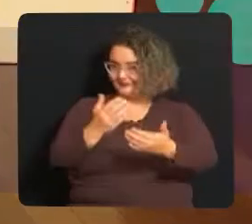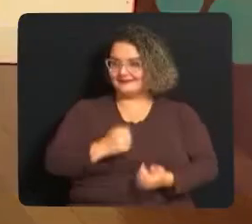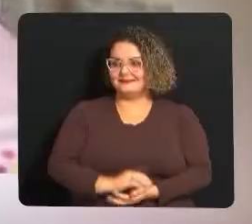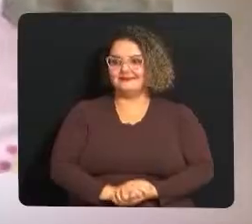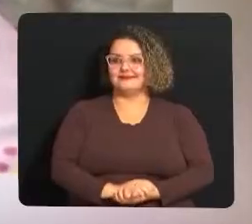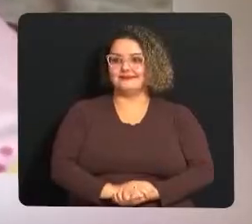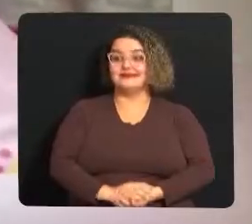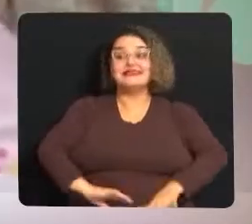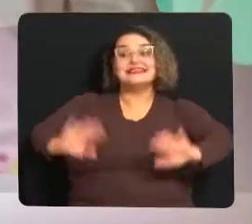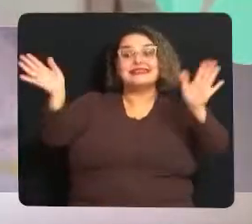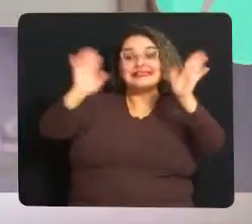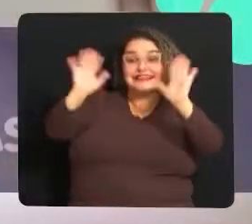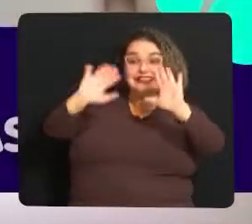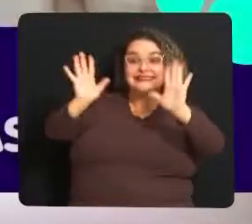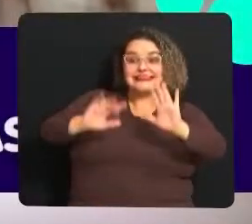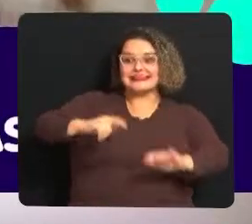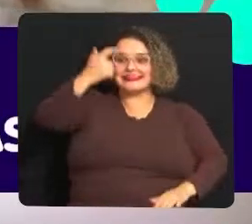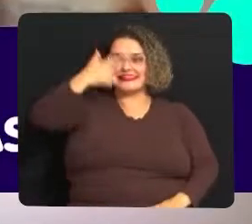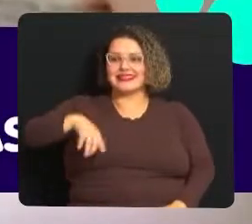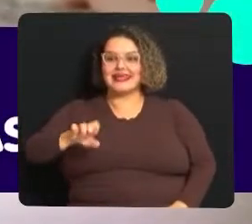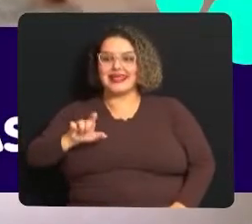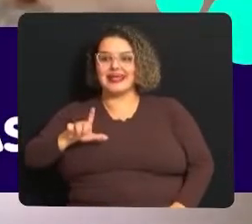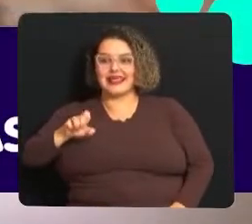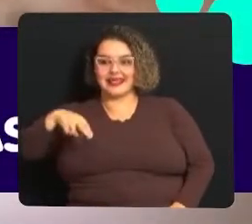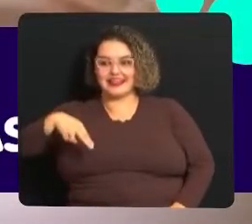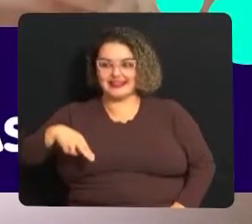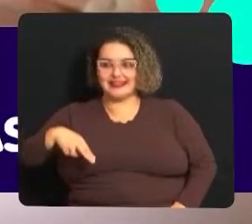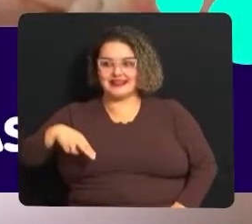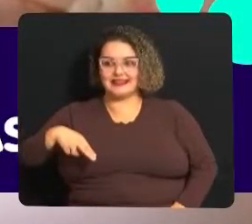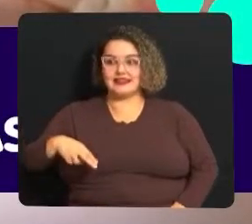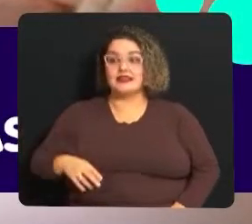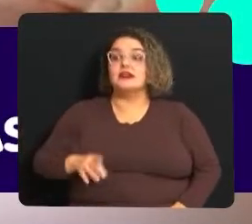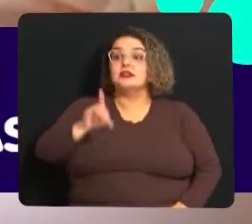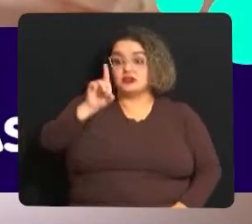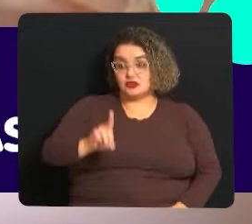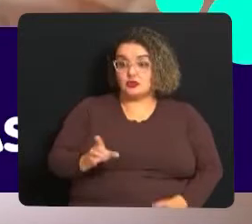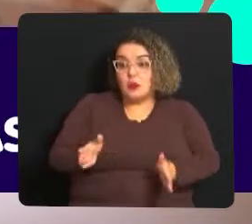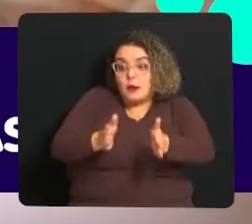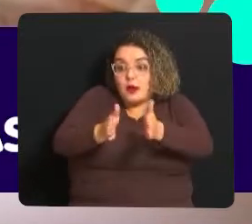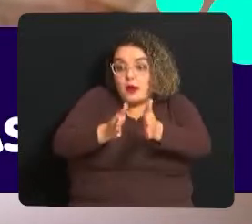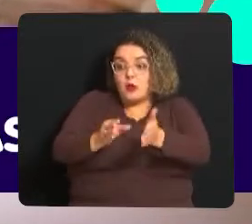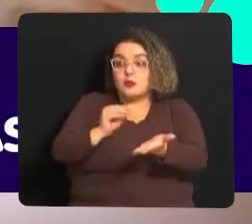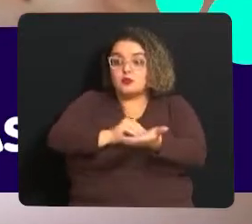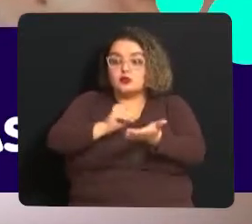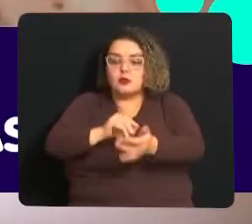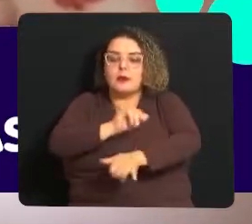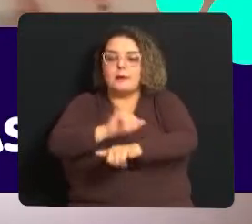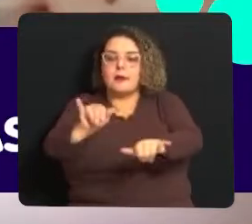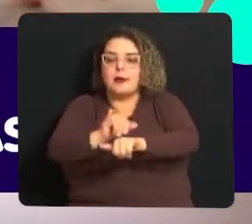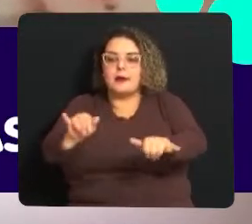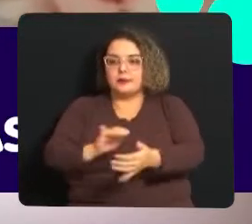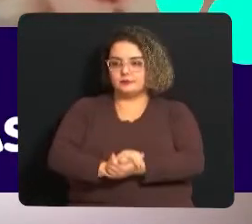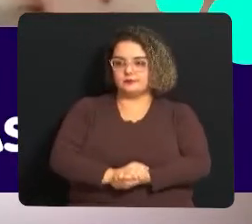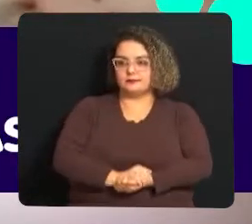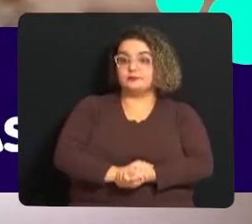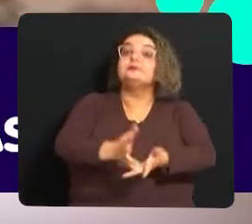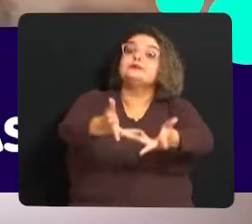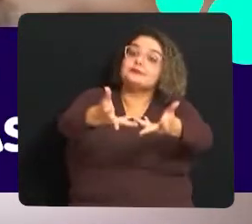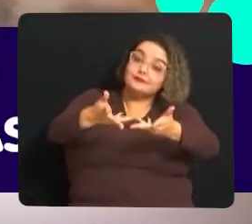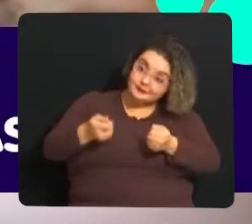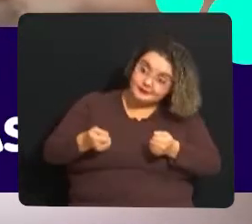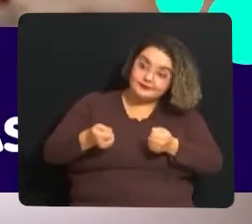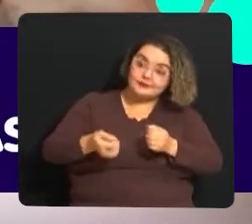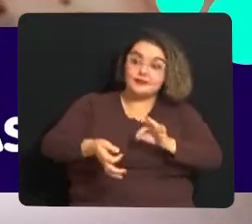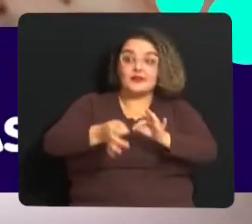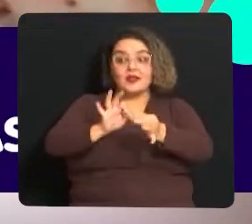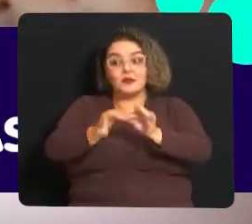vocês! Olá, eu sou a Ellen Quintans, diretora do Curta Última Transmissão. E eu queria convidá-los para